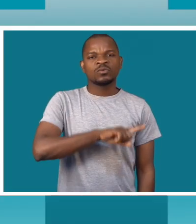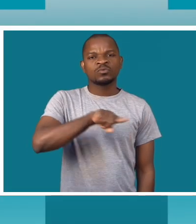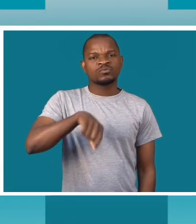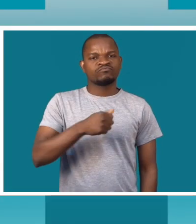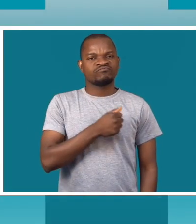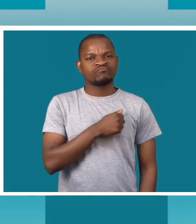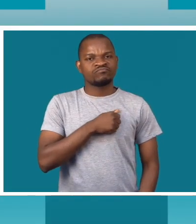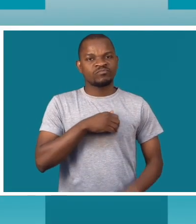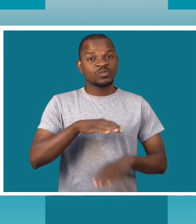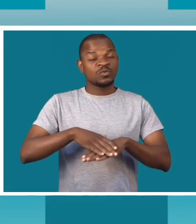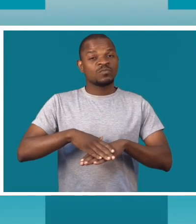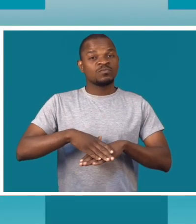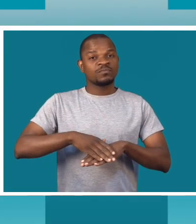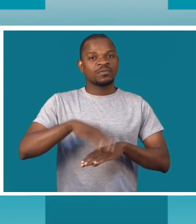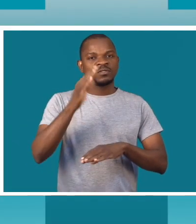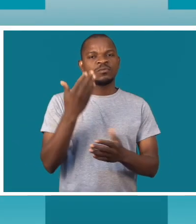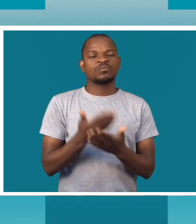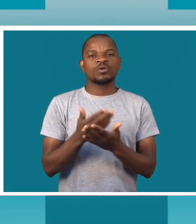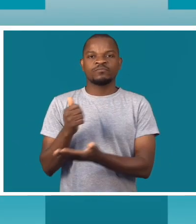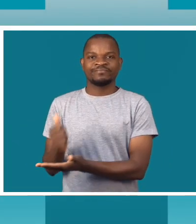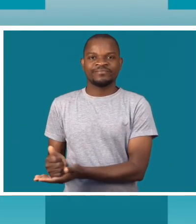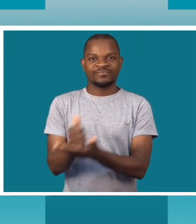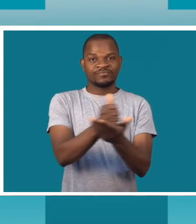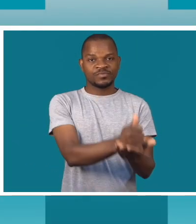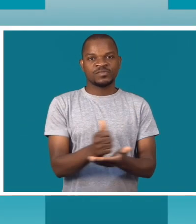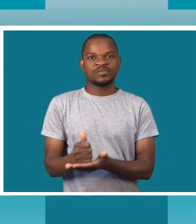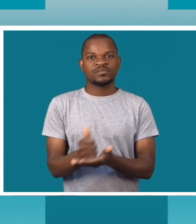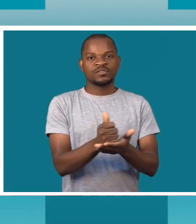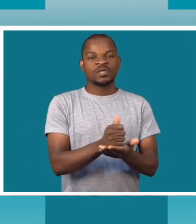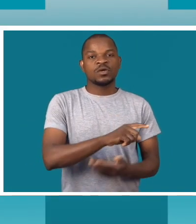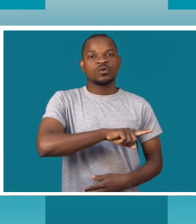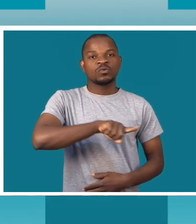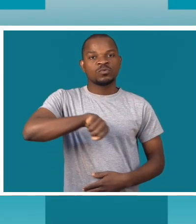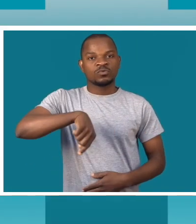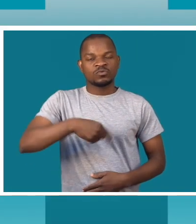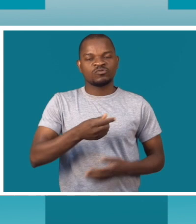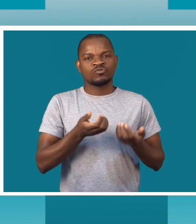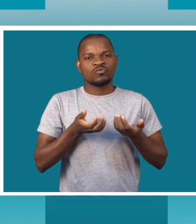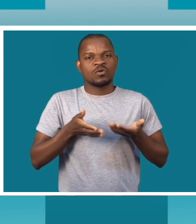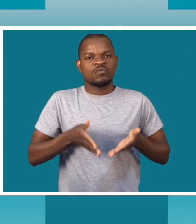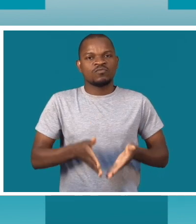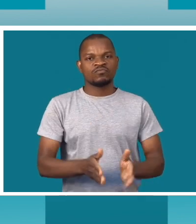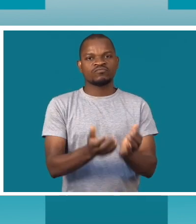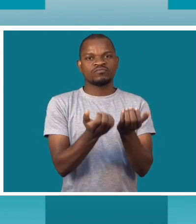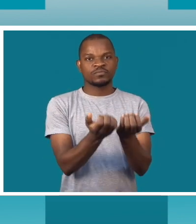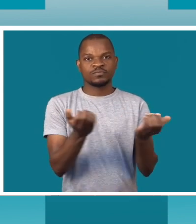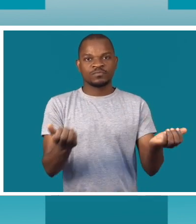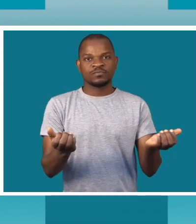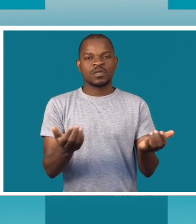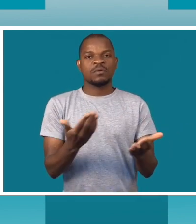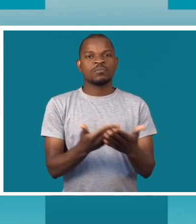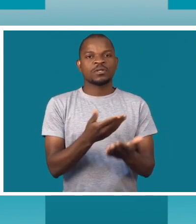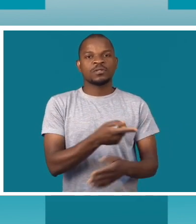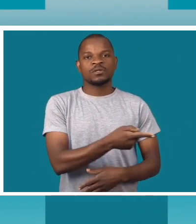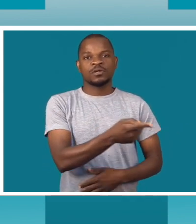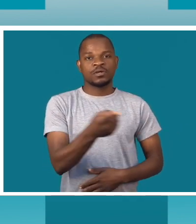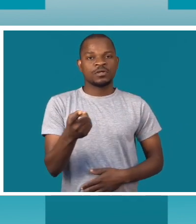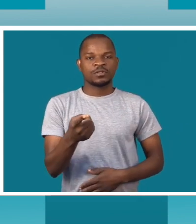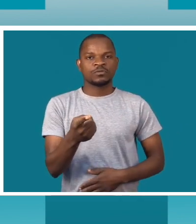gostamos porque vai ajudar os nossos filhos a desenvolver ou sobre